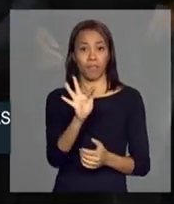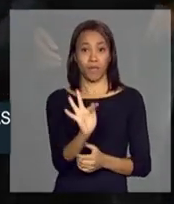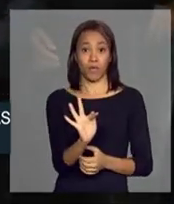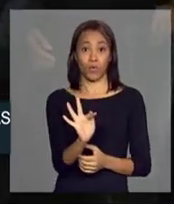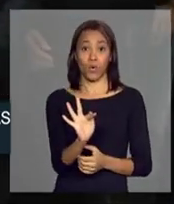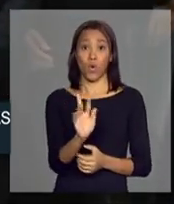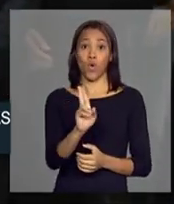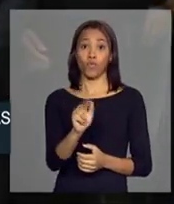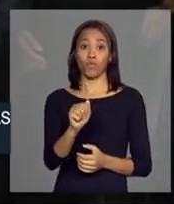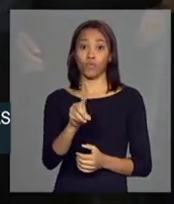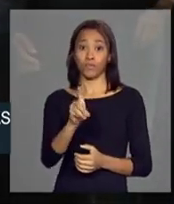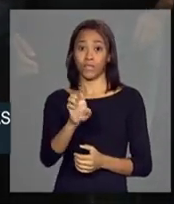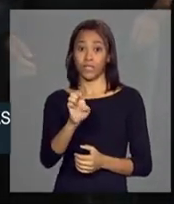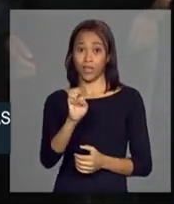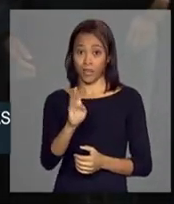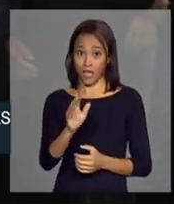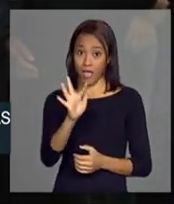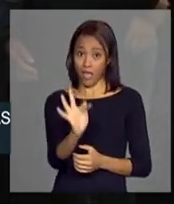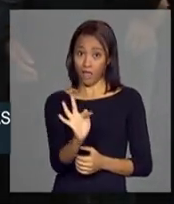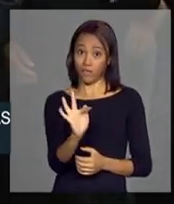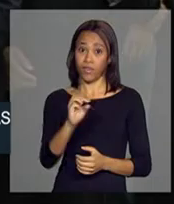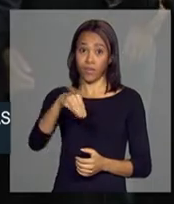da educação fnde